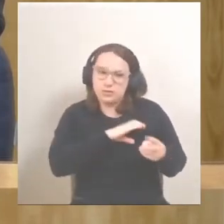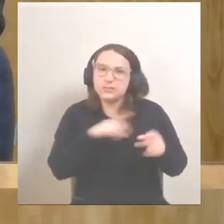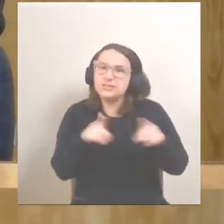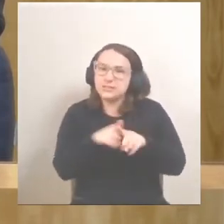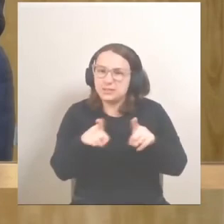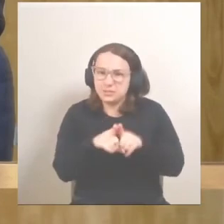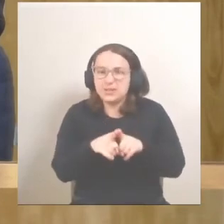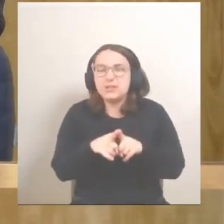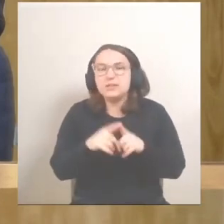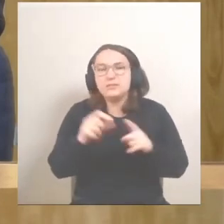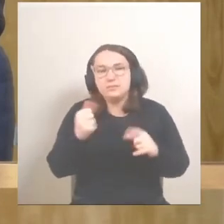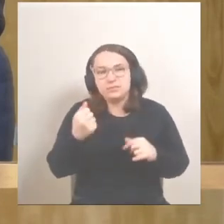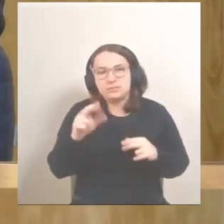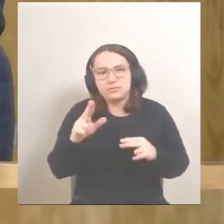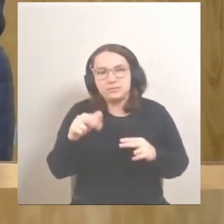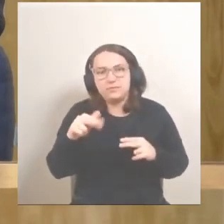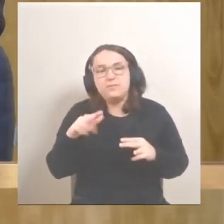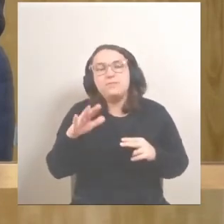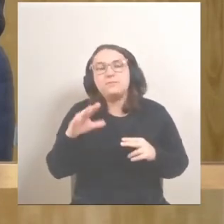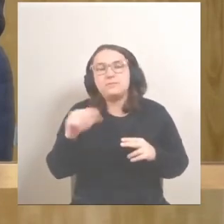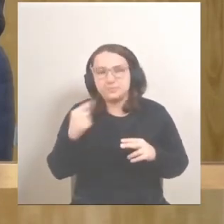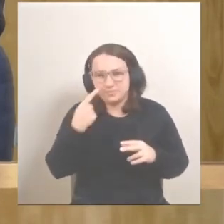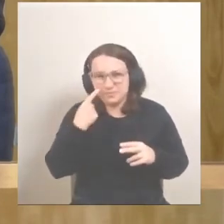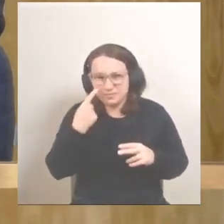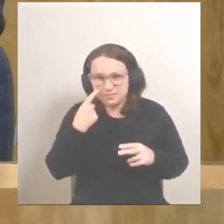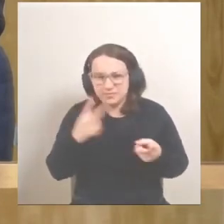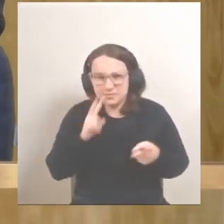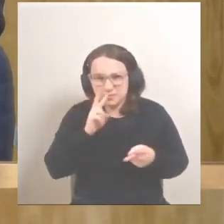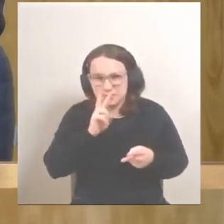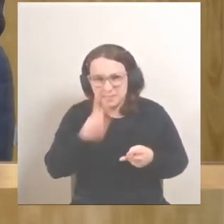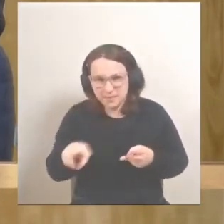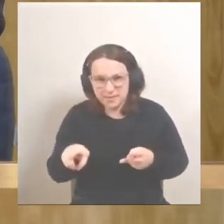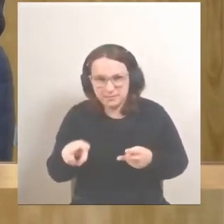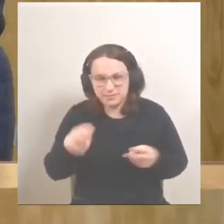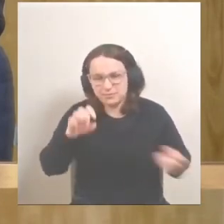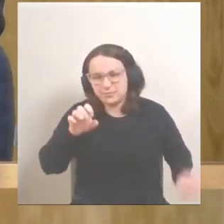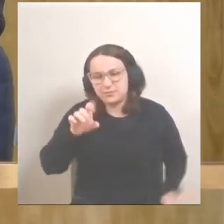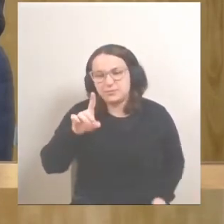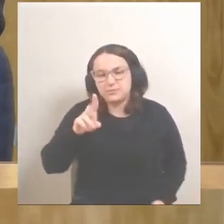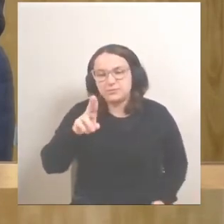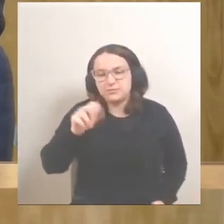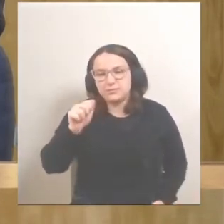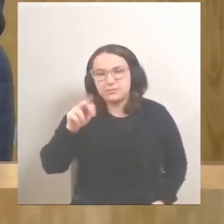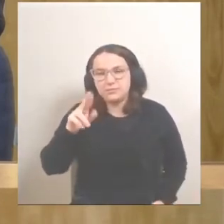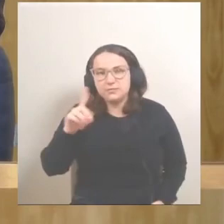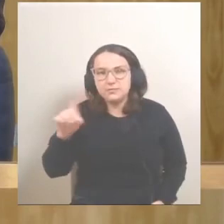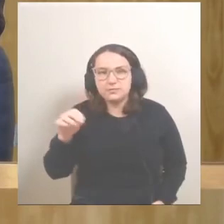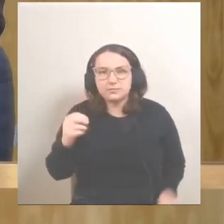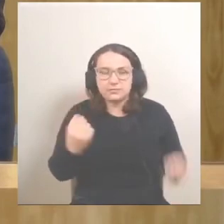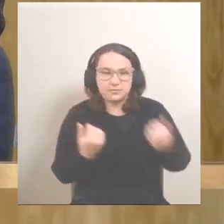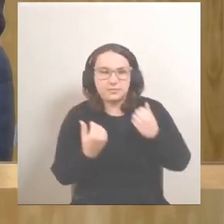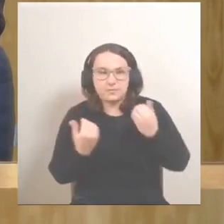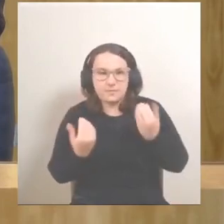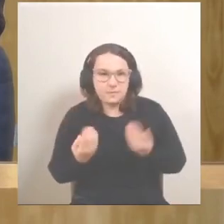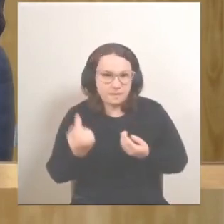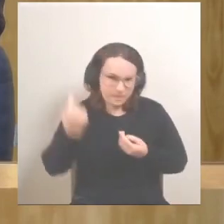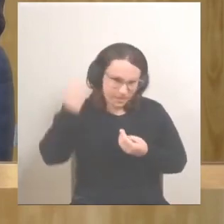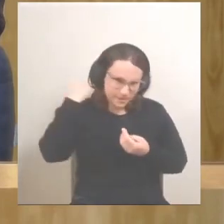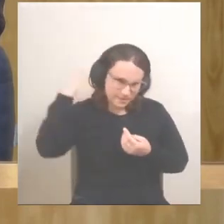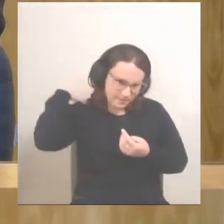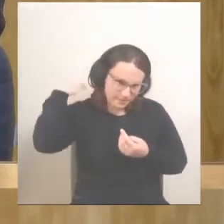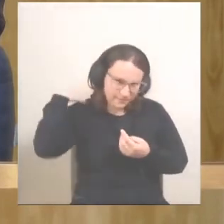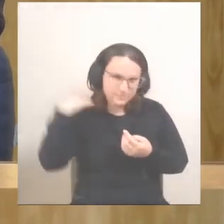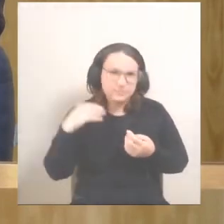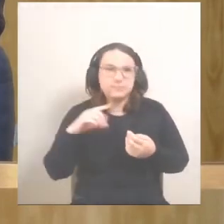quem curte o Açucena, porque vocês viram lá o Eduardo da MIG falando, atrás dele, ele também tem